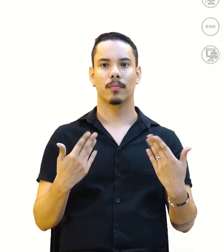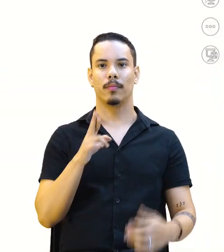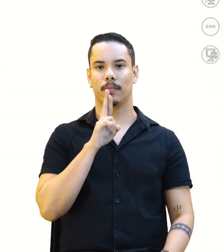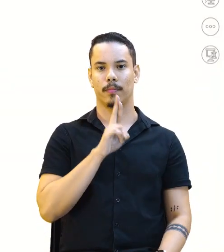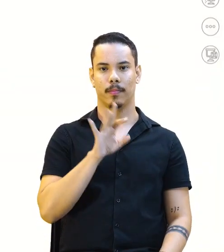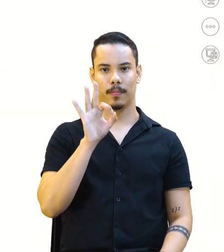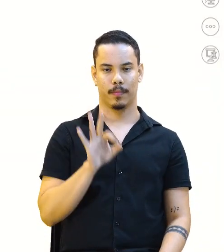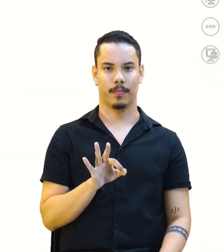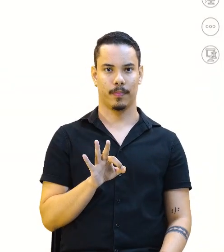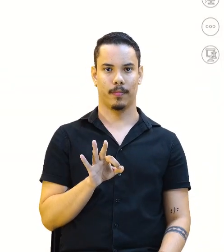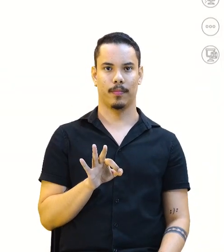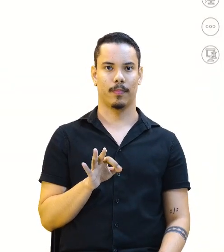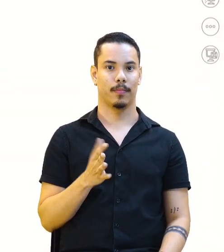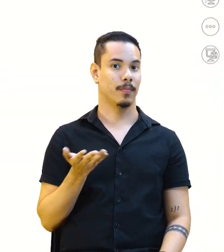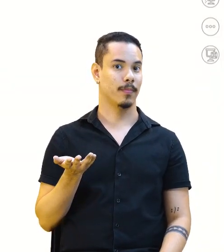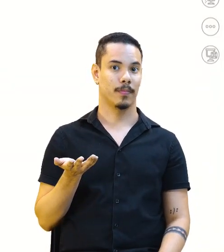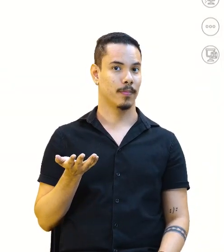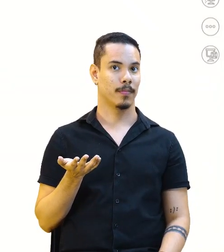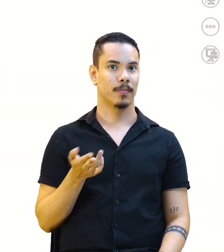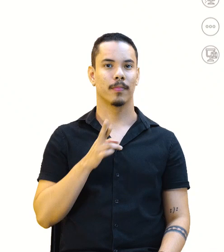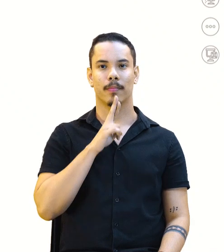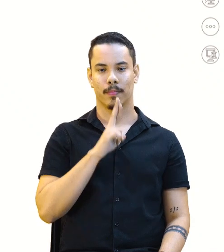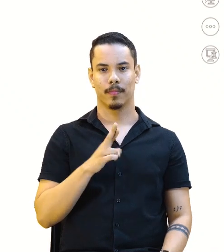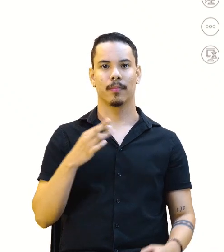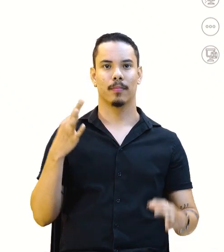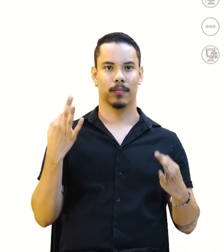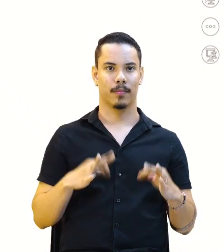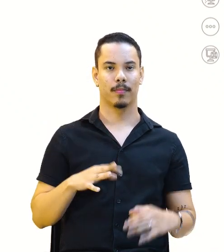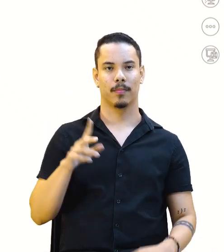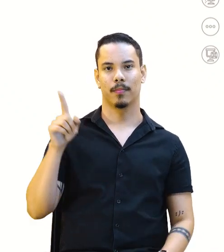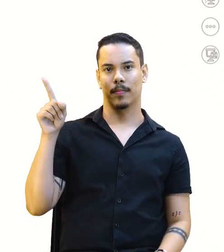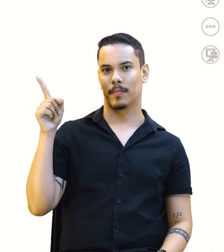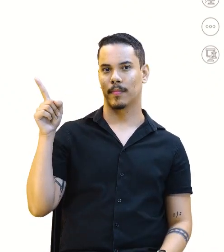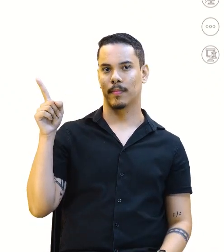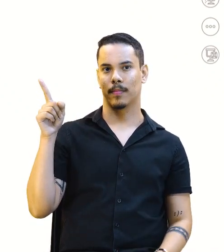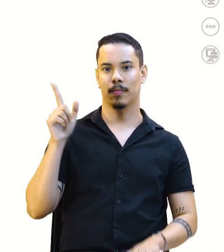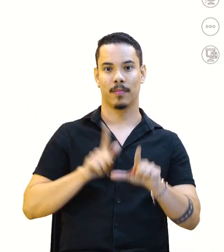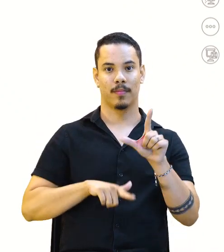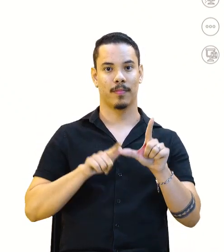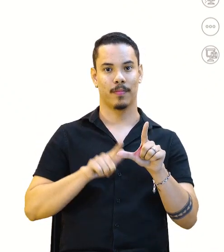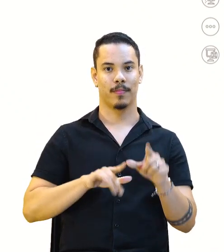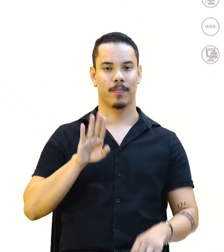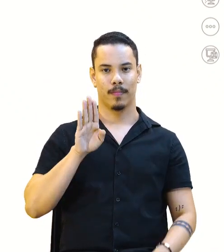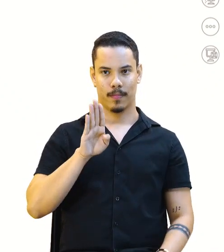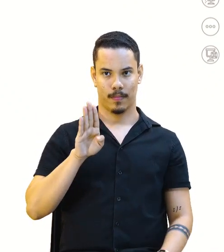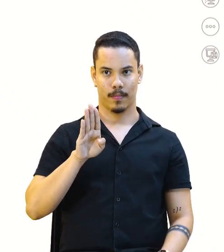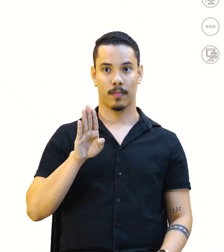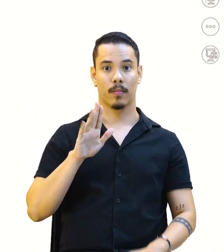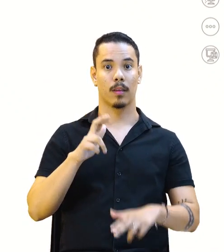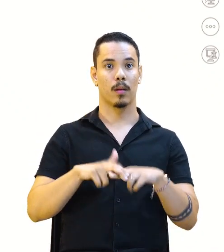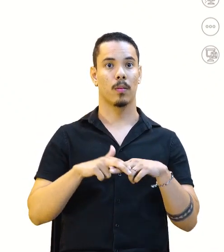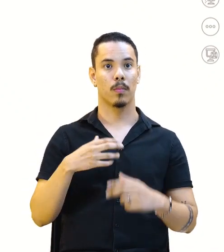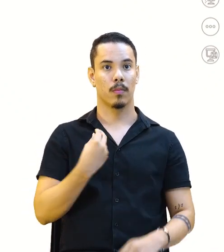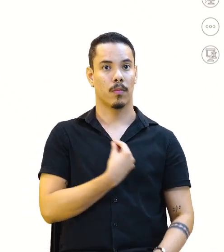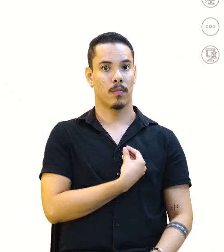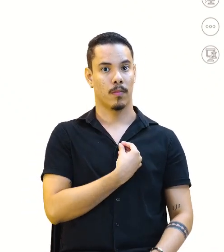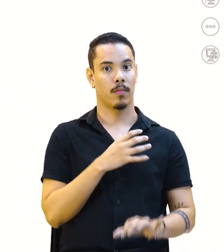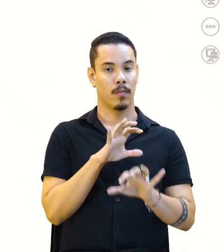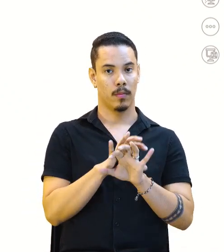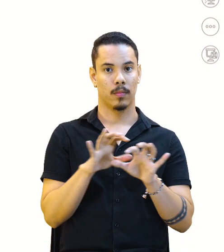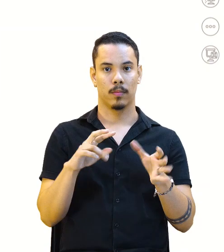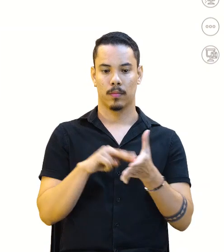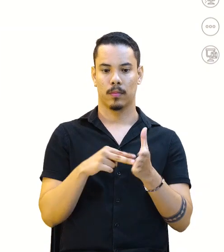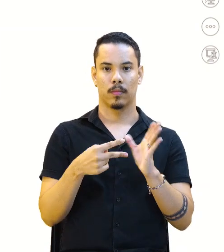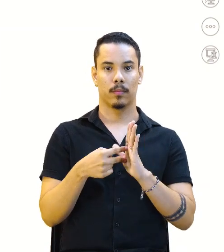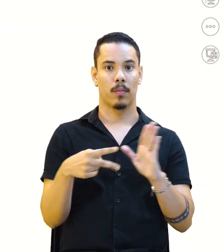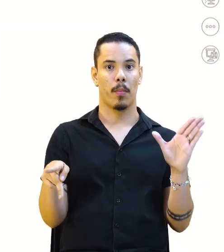aí, gente. A resposta para essa pergunta é a letra B. Essa forma de viver de Diógenes era a sua